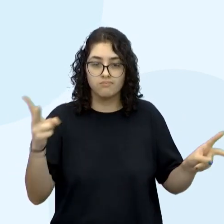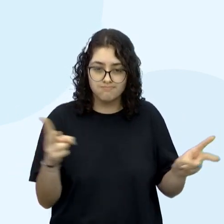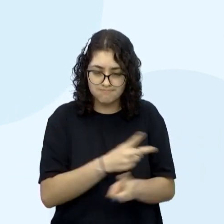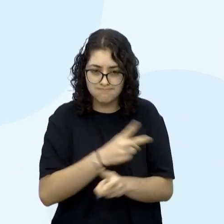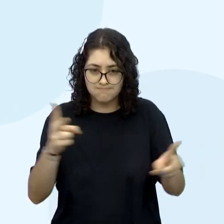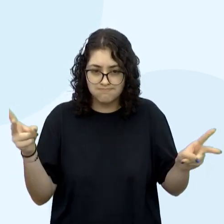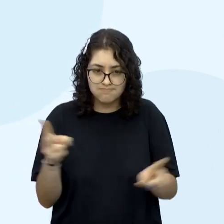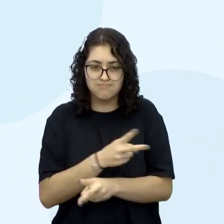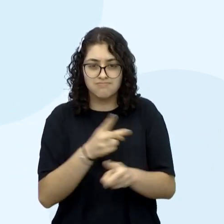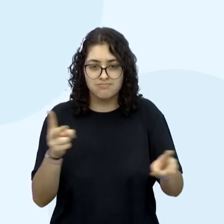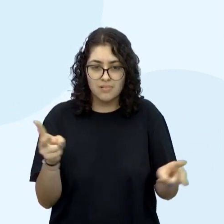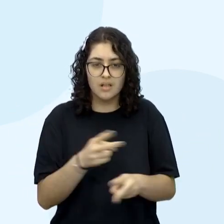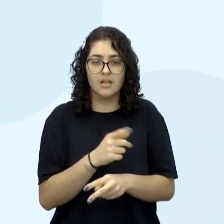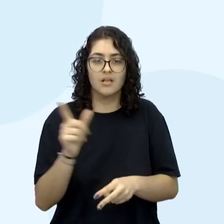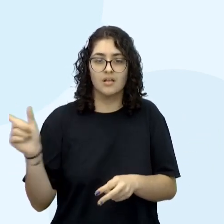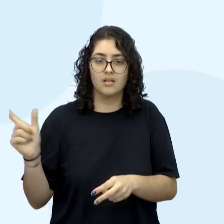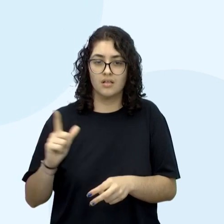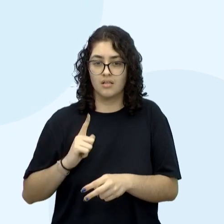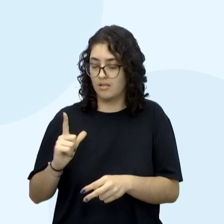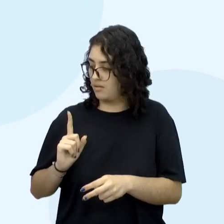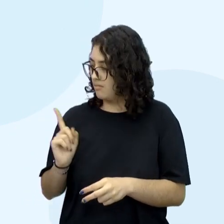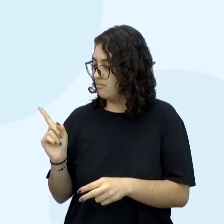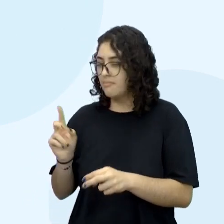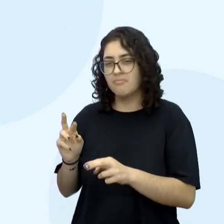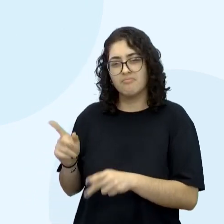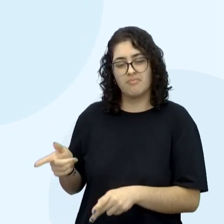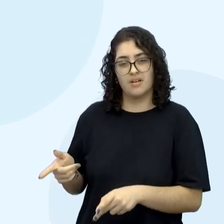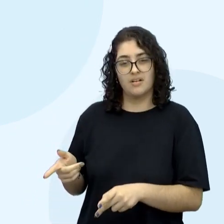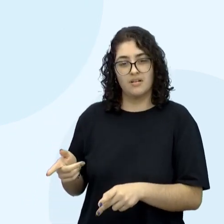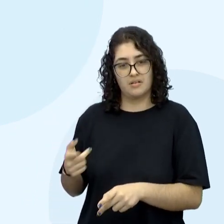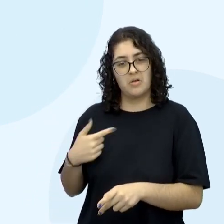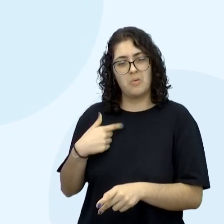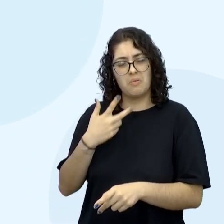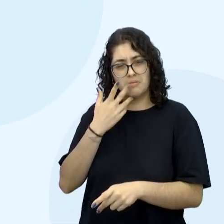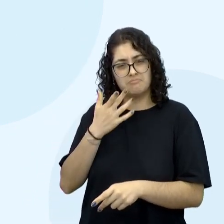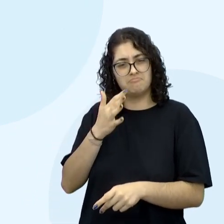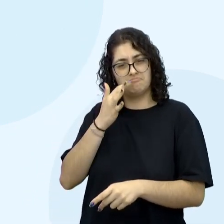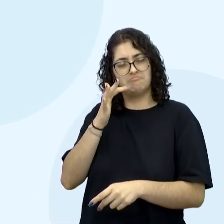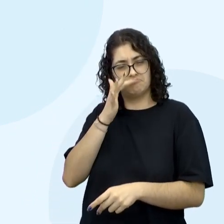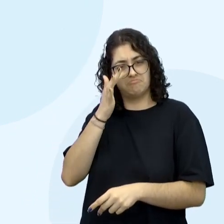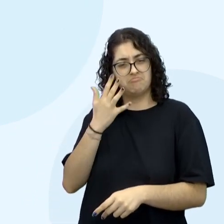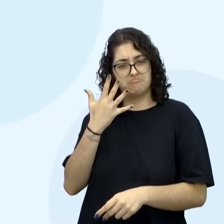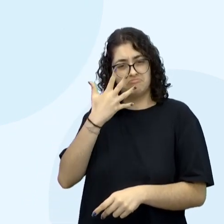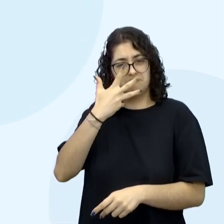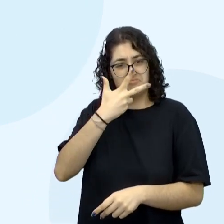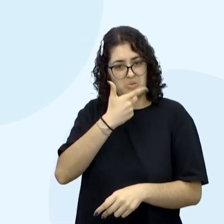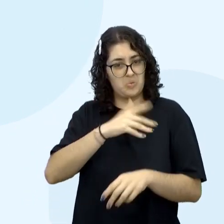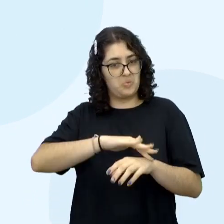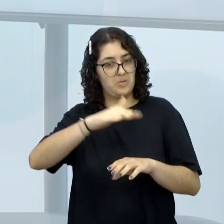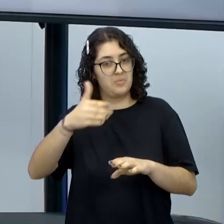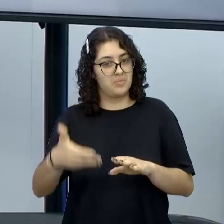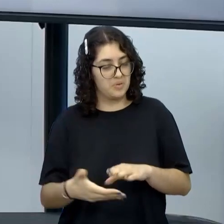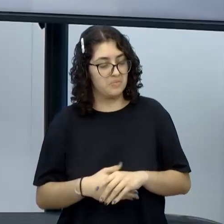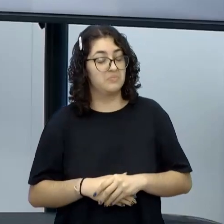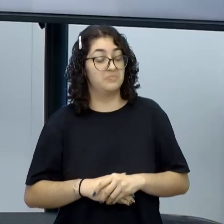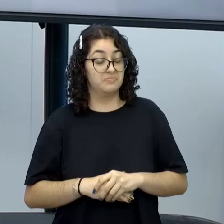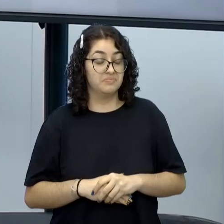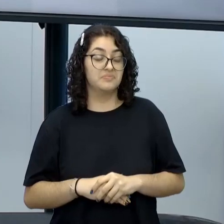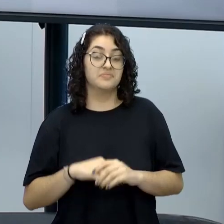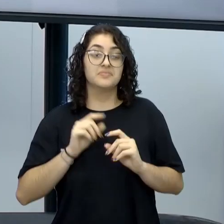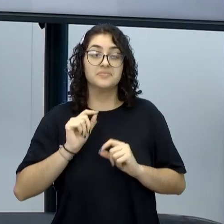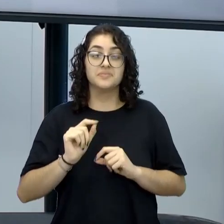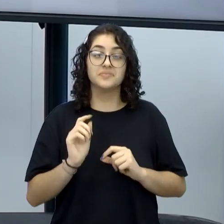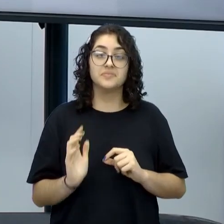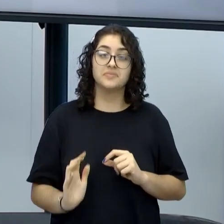rochas, desgastando e dando origem a essas formas muito bizarras que eu achei chique. Achei artístico, arte contemporânea. O que acontece?